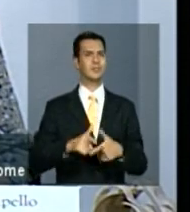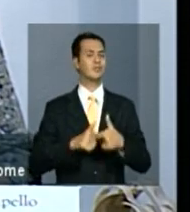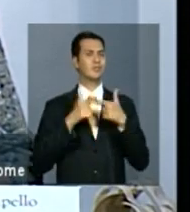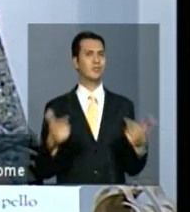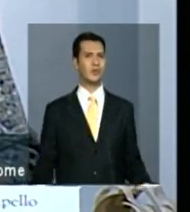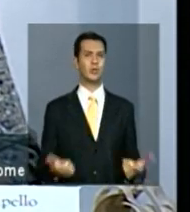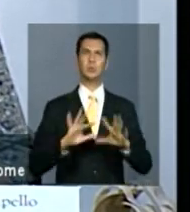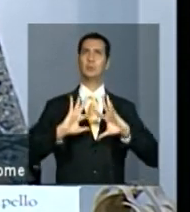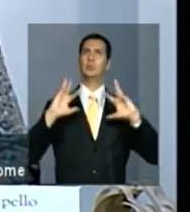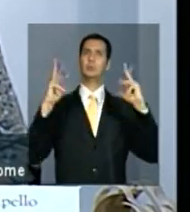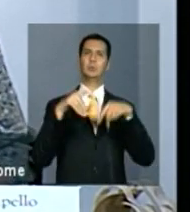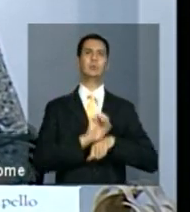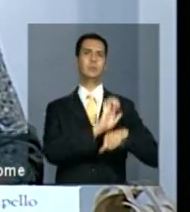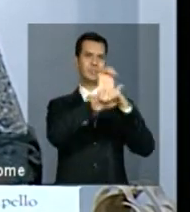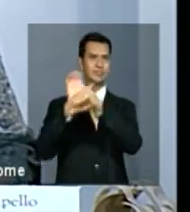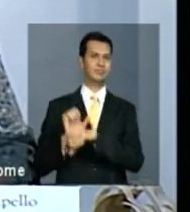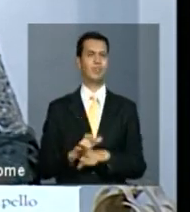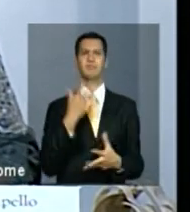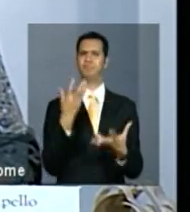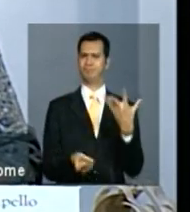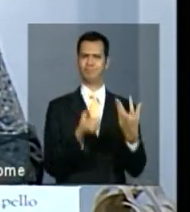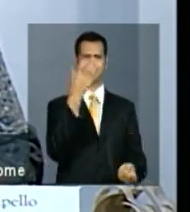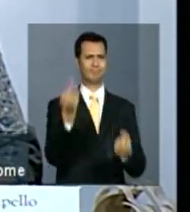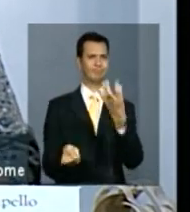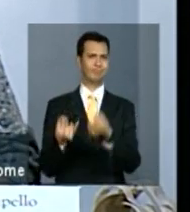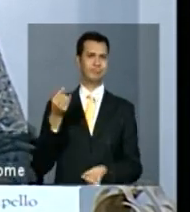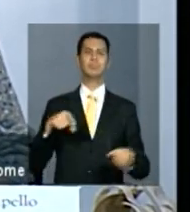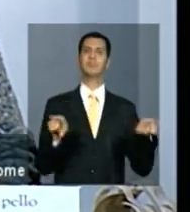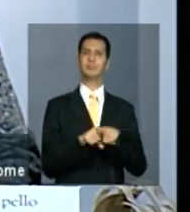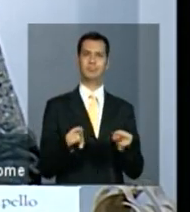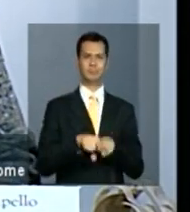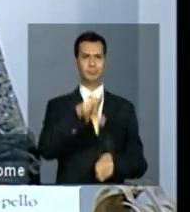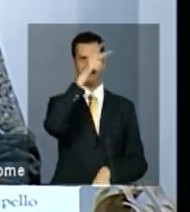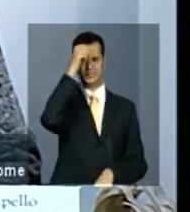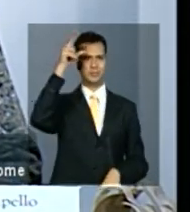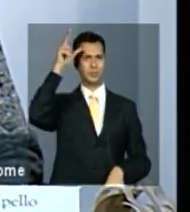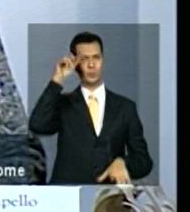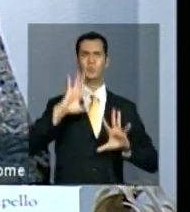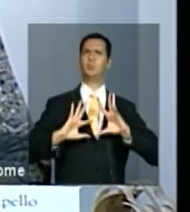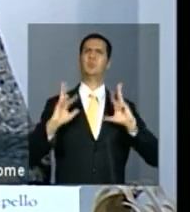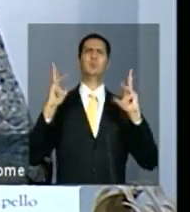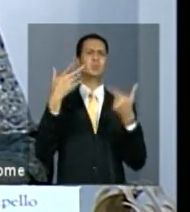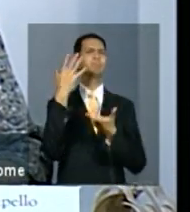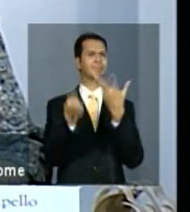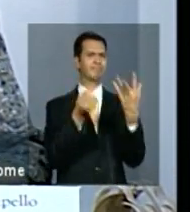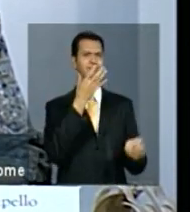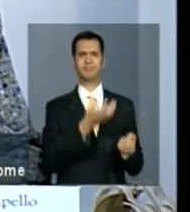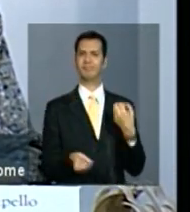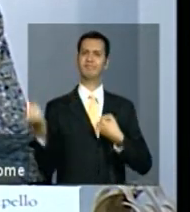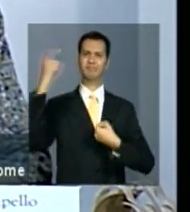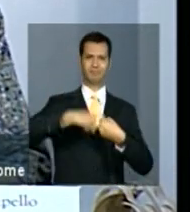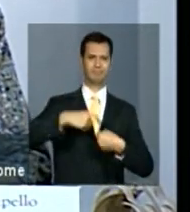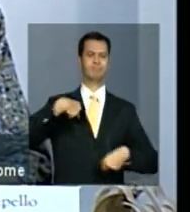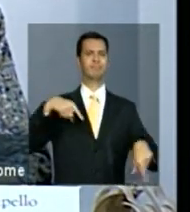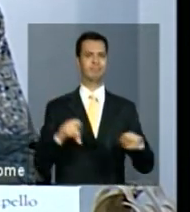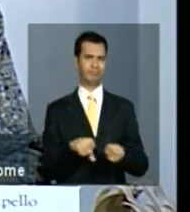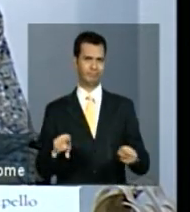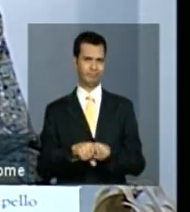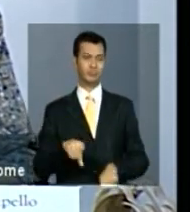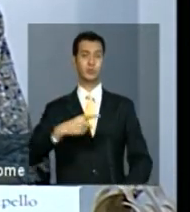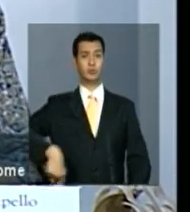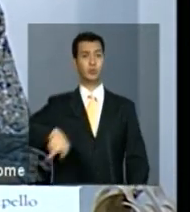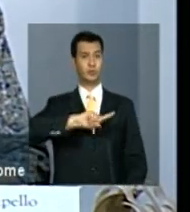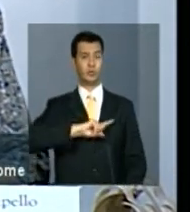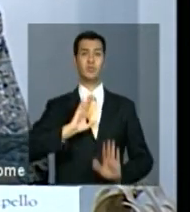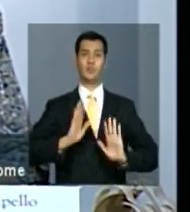aderiram todos os municípios estão envolvidos os números do buscativa né e o conjunto das metas que nós temos atingido se